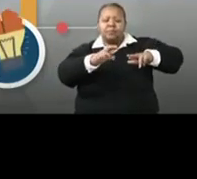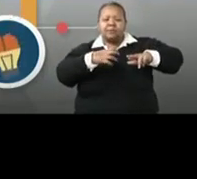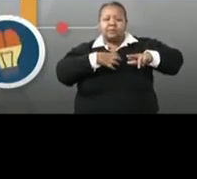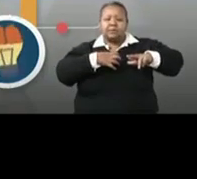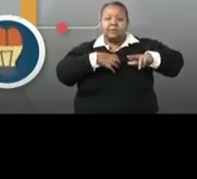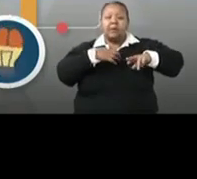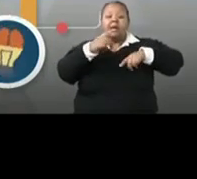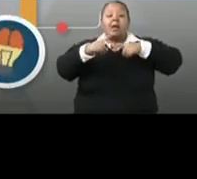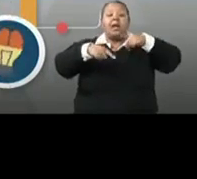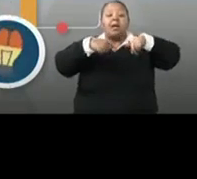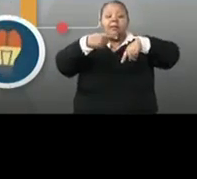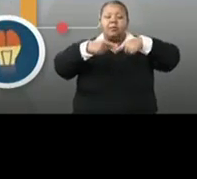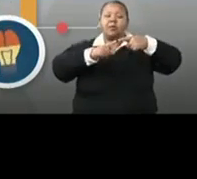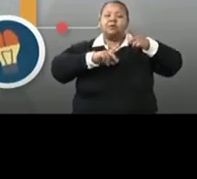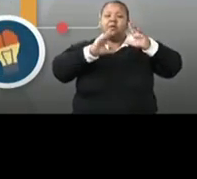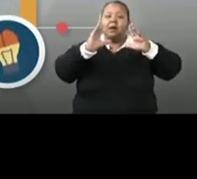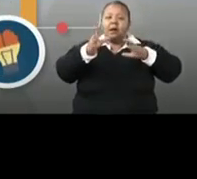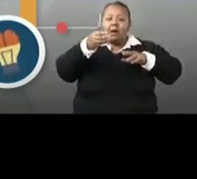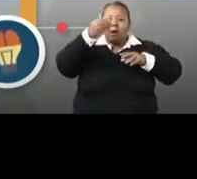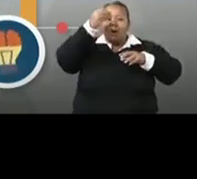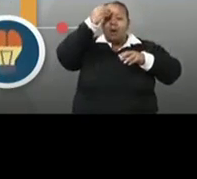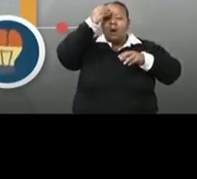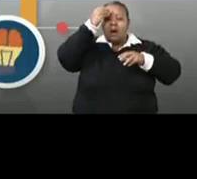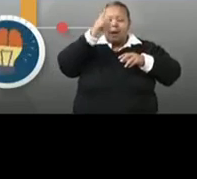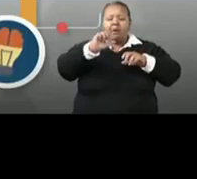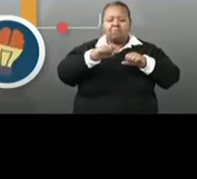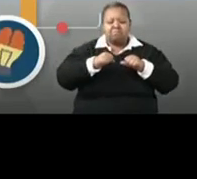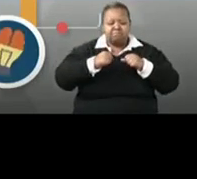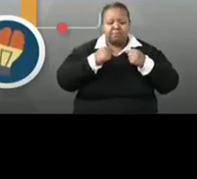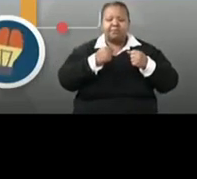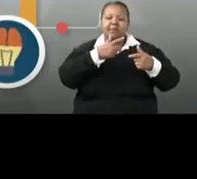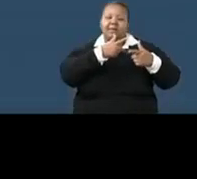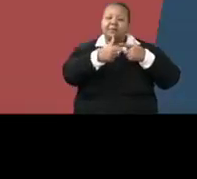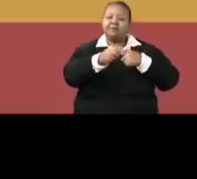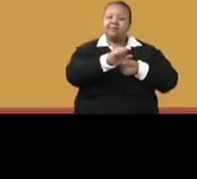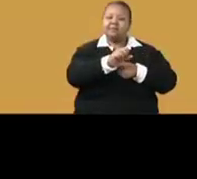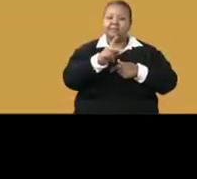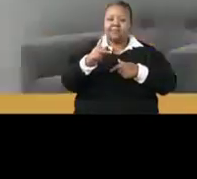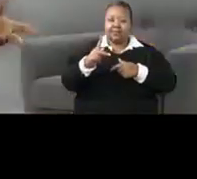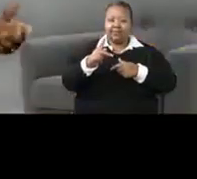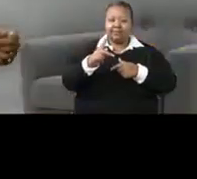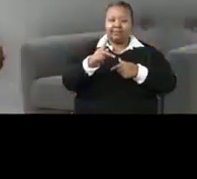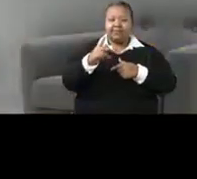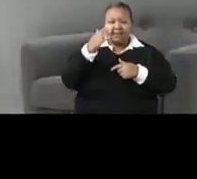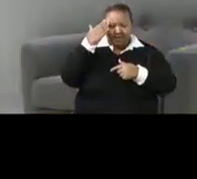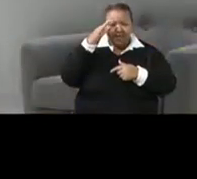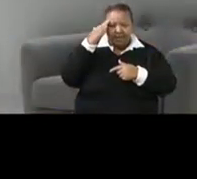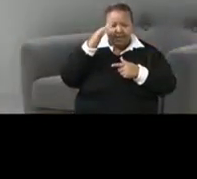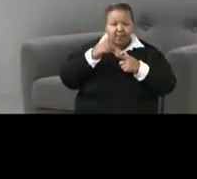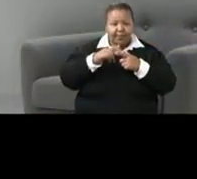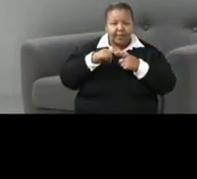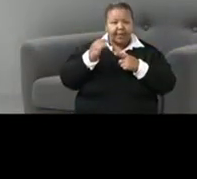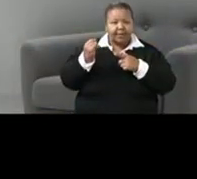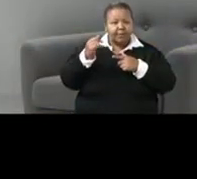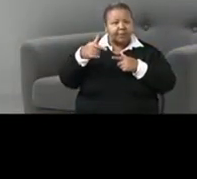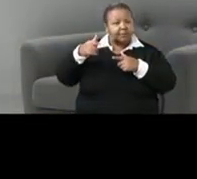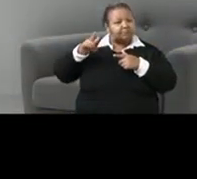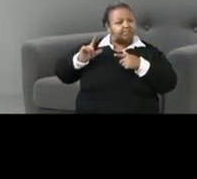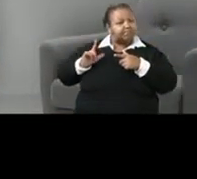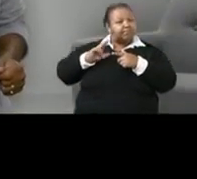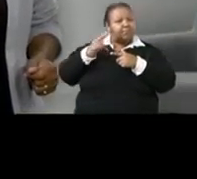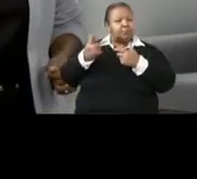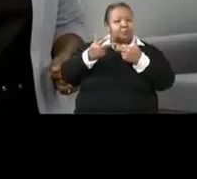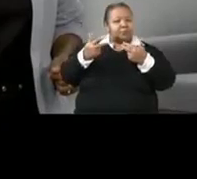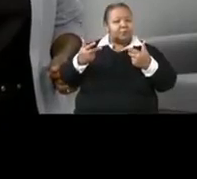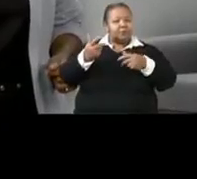E só então você tem conhecimento suficiente para se empenhar em resolver a situação-problema. Entendeu por que é importante fazer uso de todos